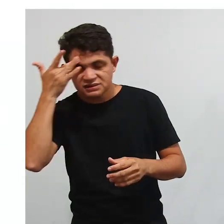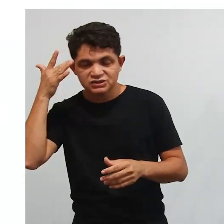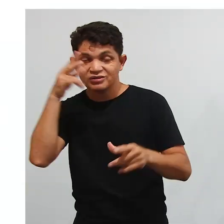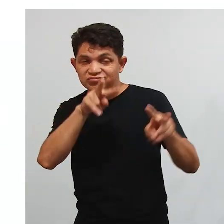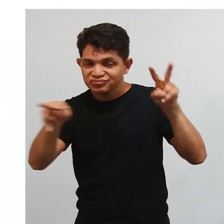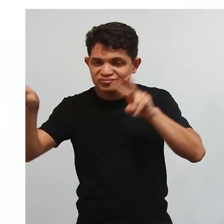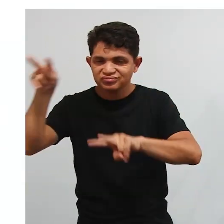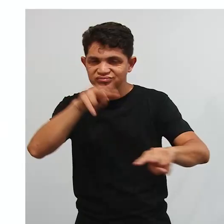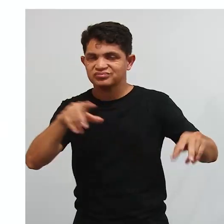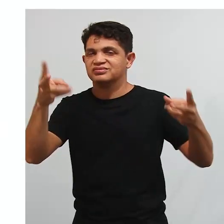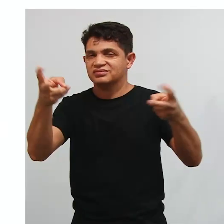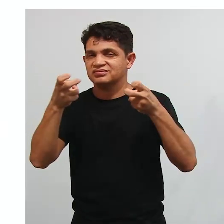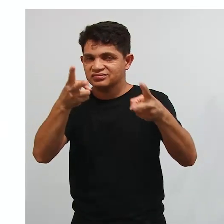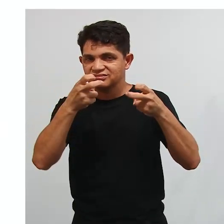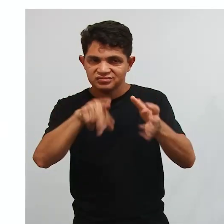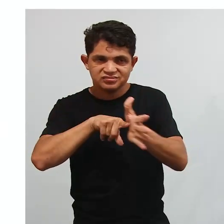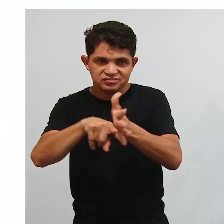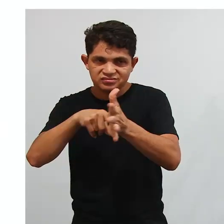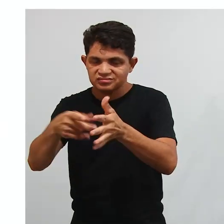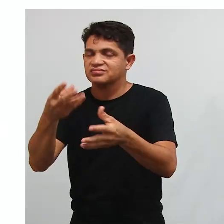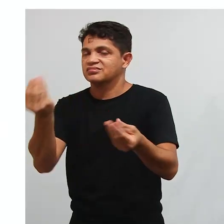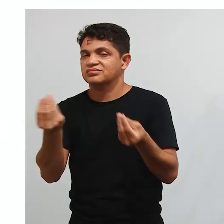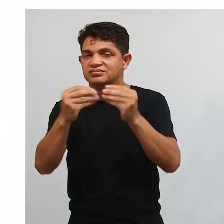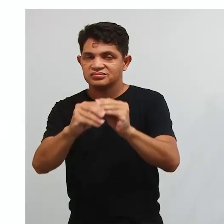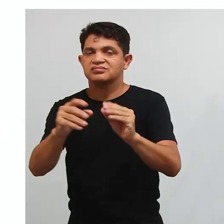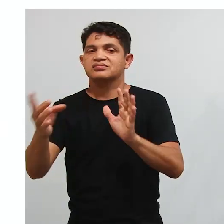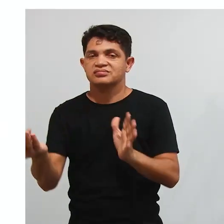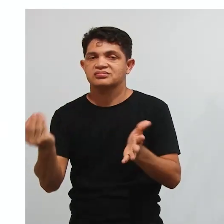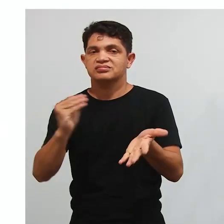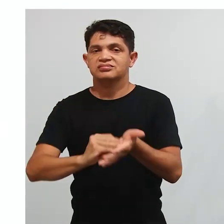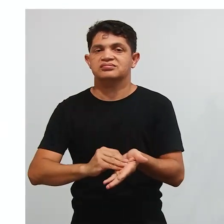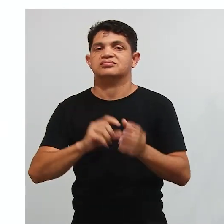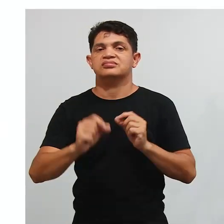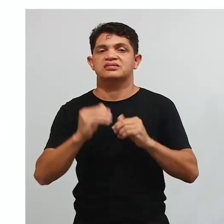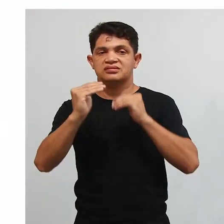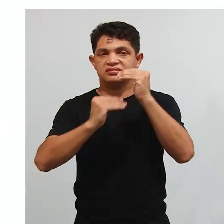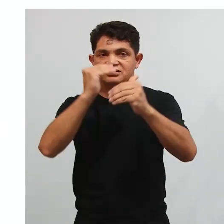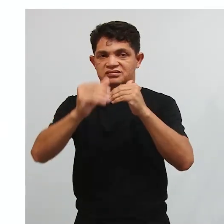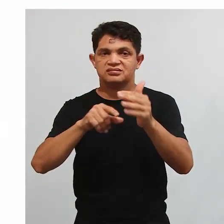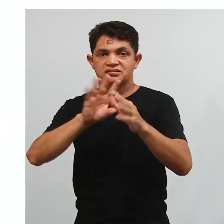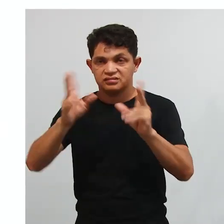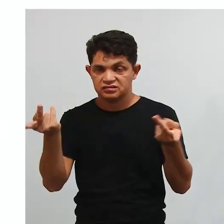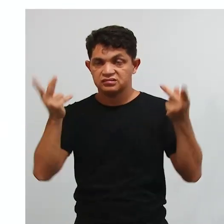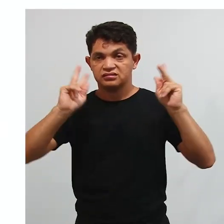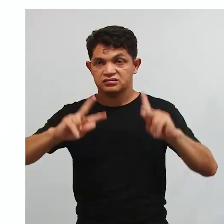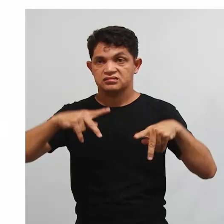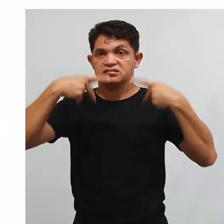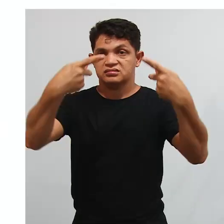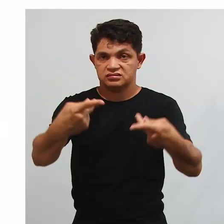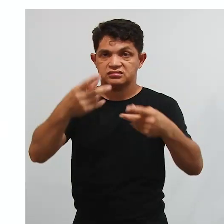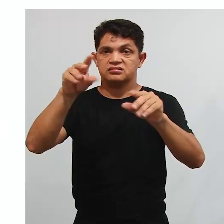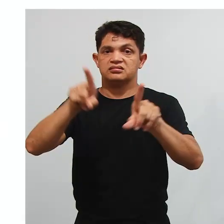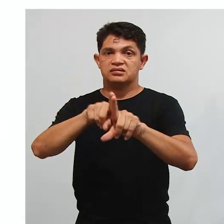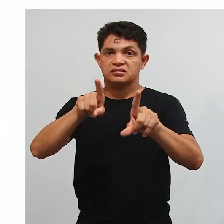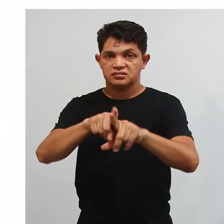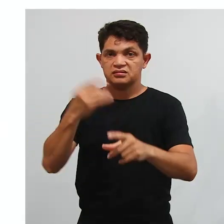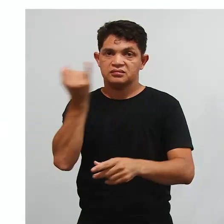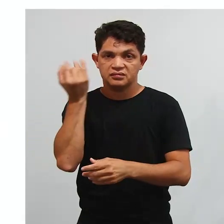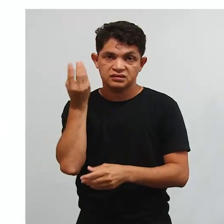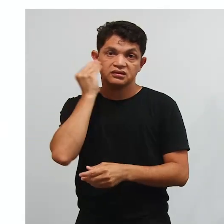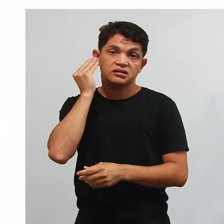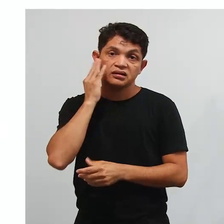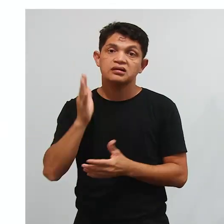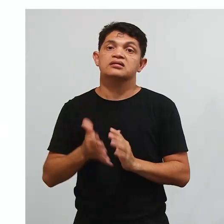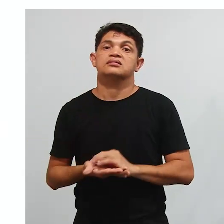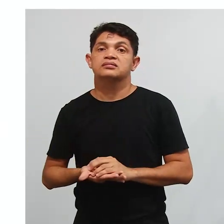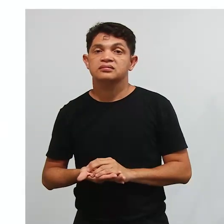mídia quando a gente vê ass resultados de pesquisa elas são descritivas com levantamento de dados pouco indicado